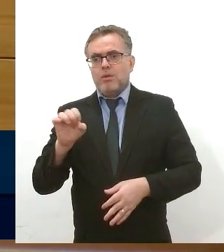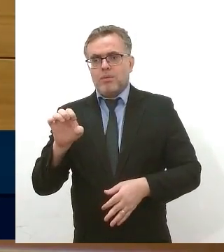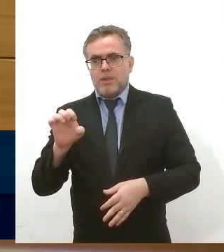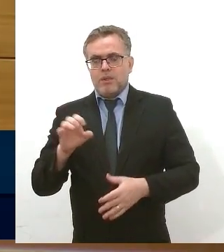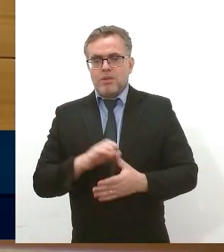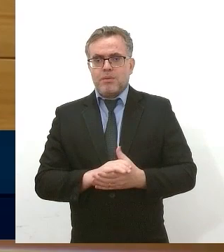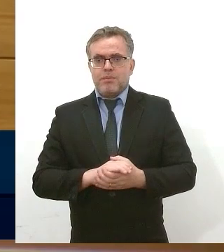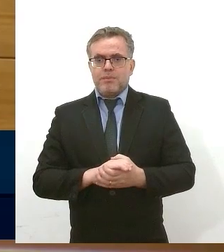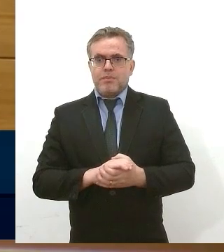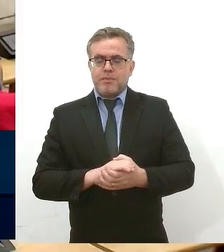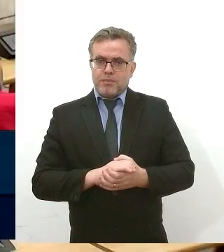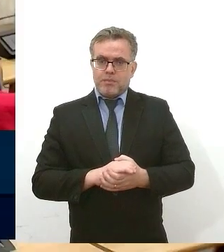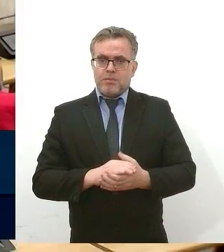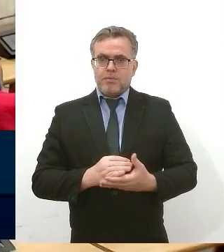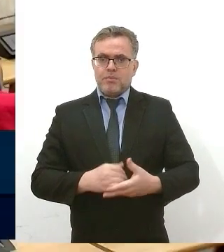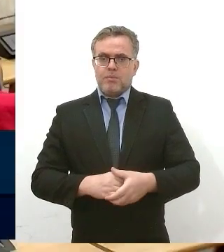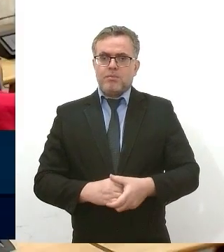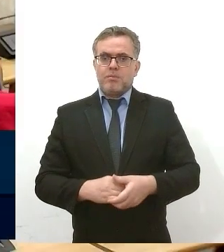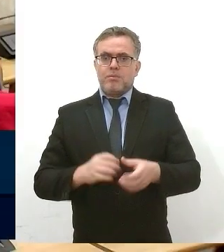Pronto, lidos.